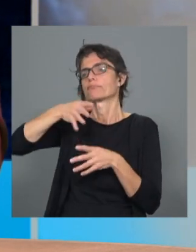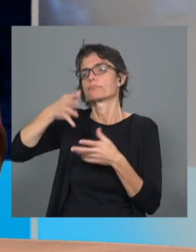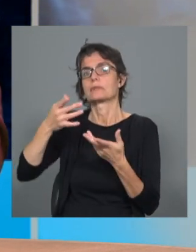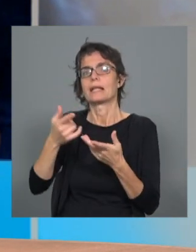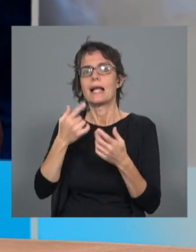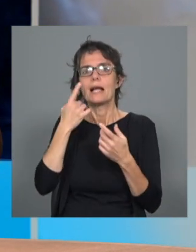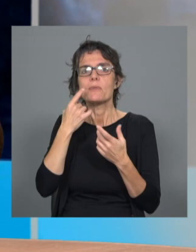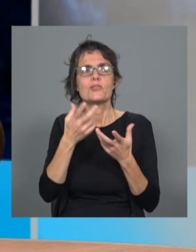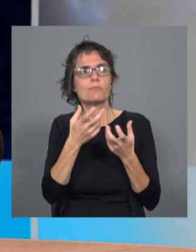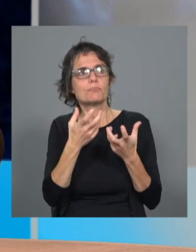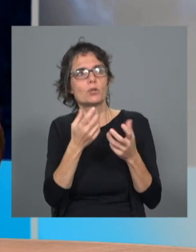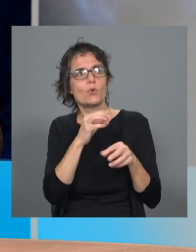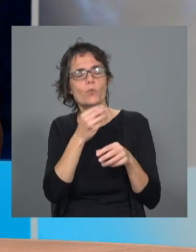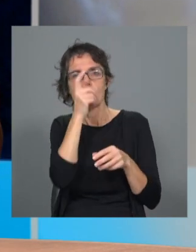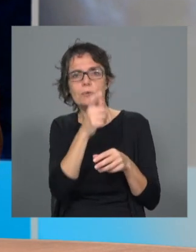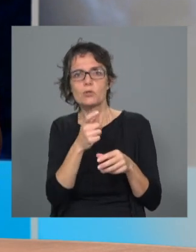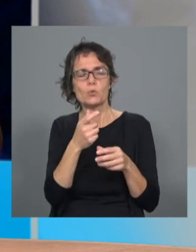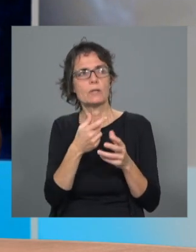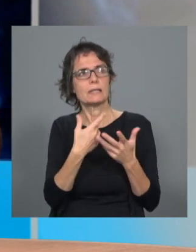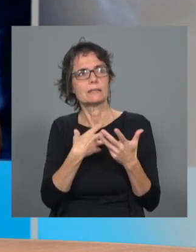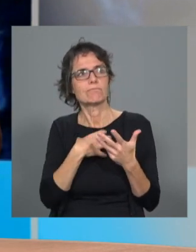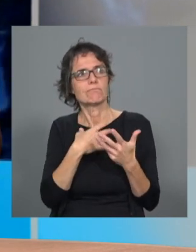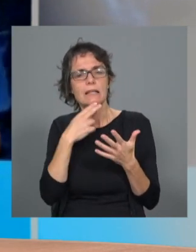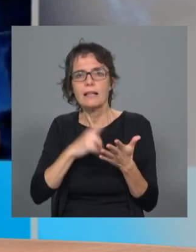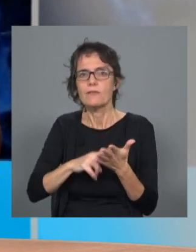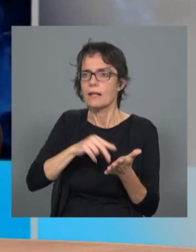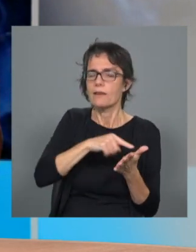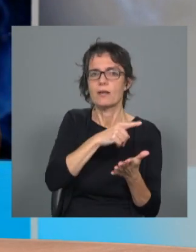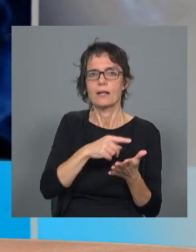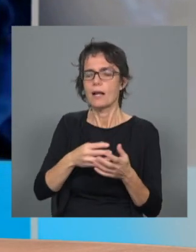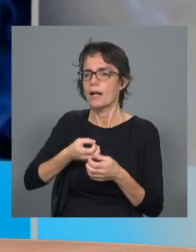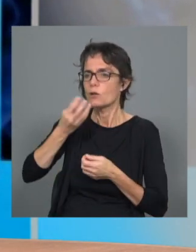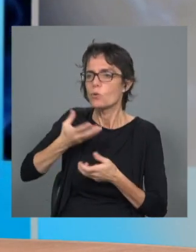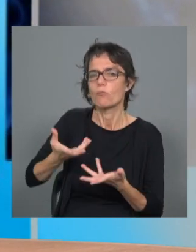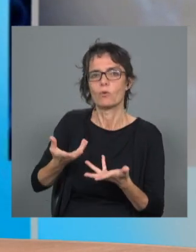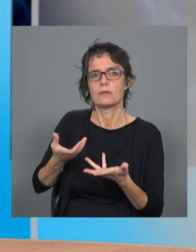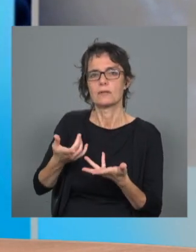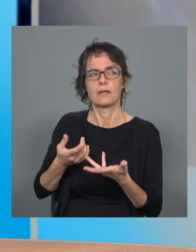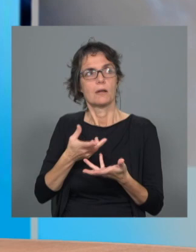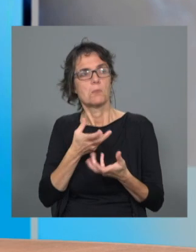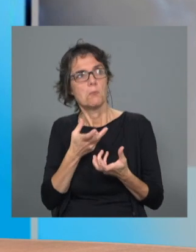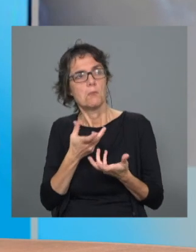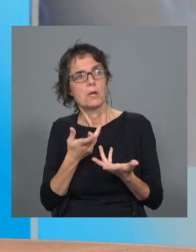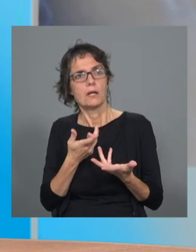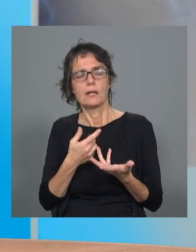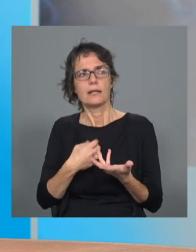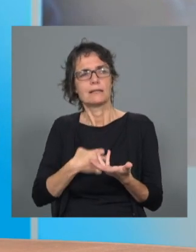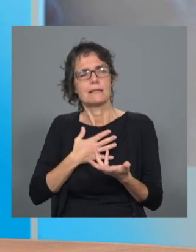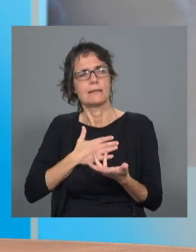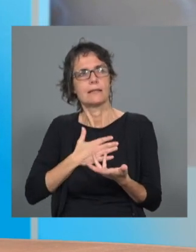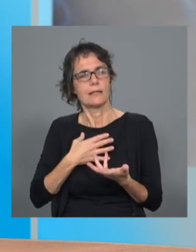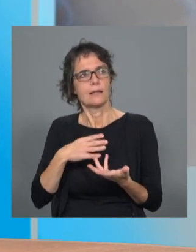testemunho da vivência, da experiência de uma jornada, que ajuda também os jovens a motivarem-se e a perceberem que também querem aquilo para eles.